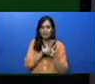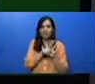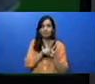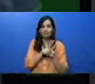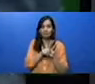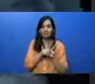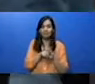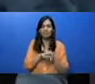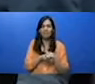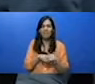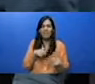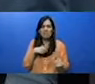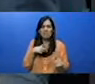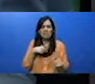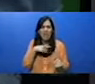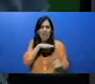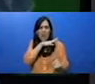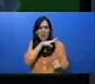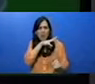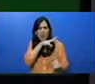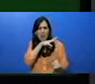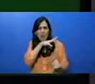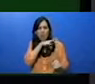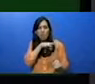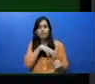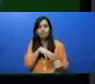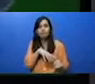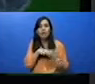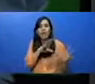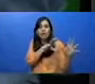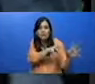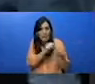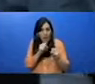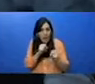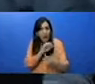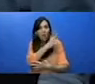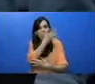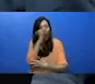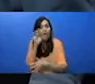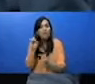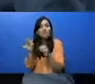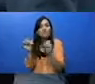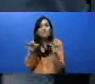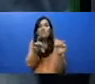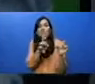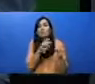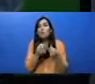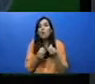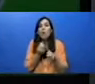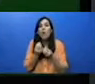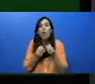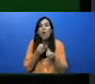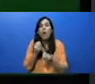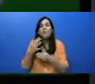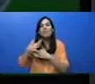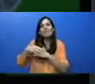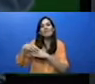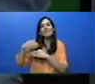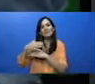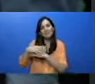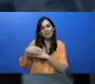animais capturados na natureza são vendidos, como eu já falei, como bichos de estimação. E outros